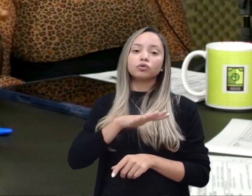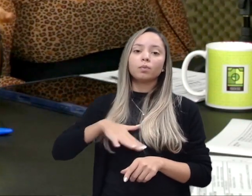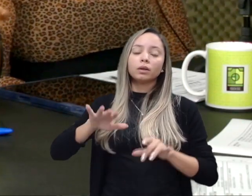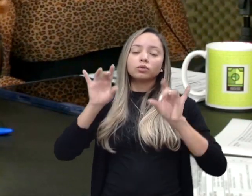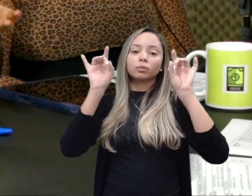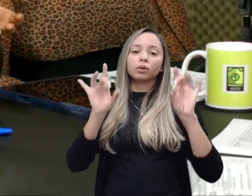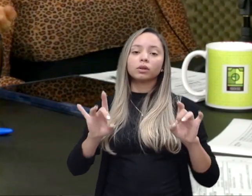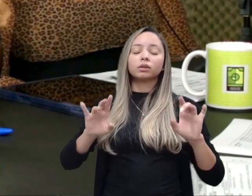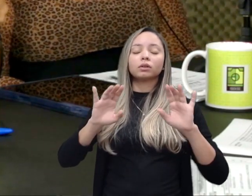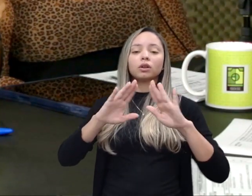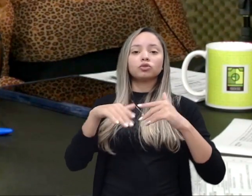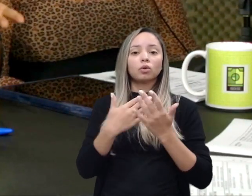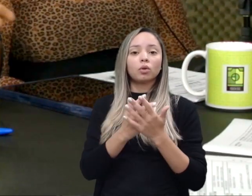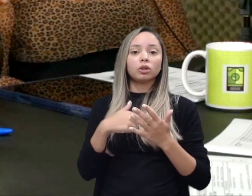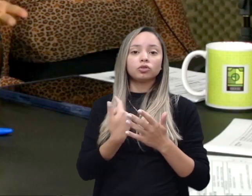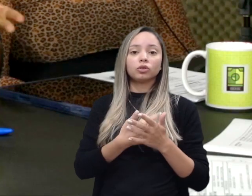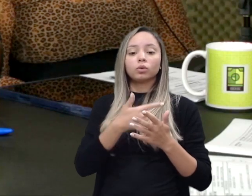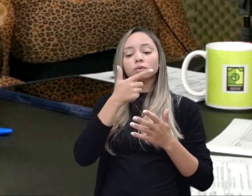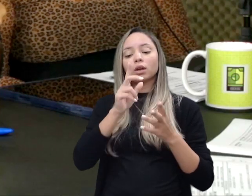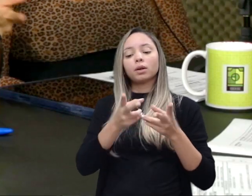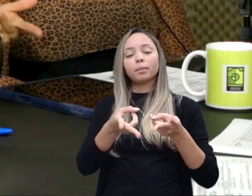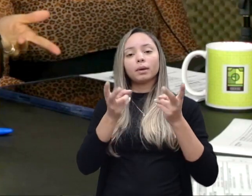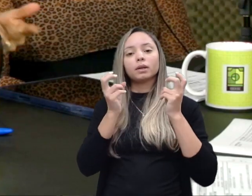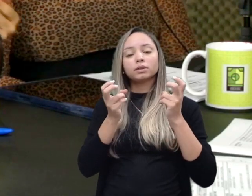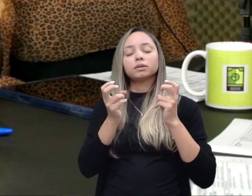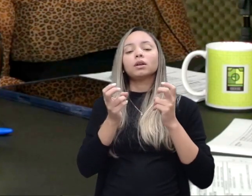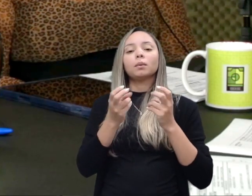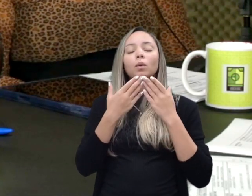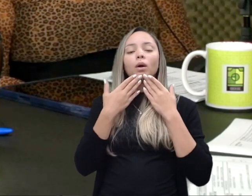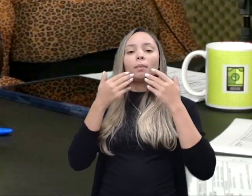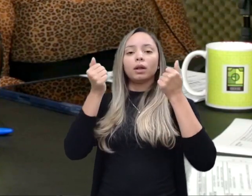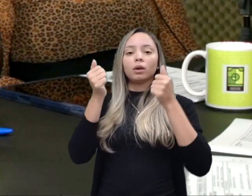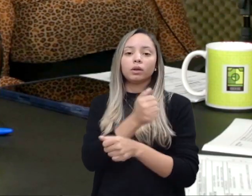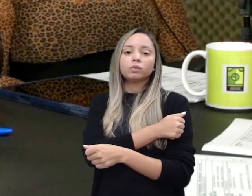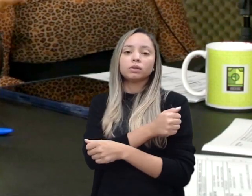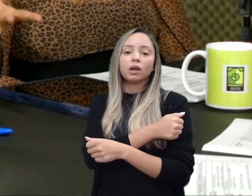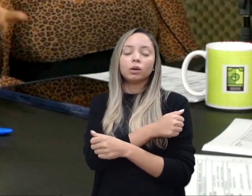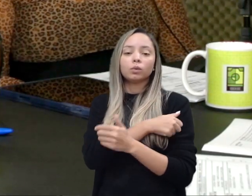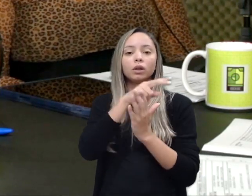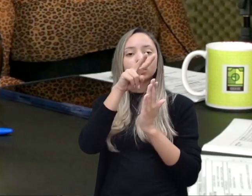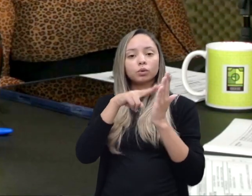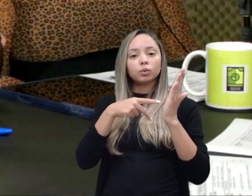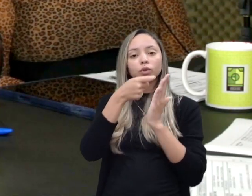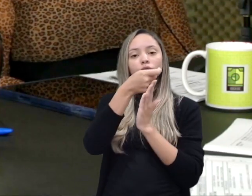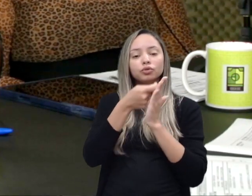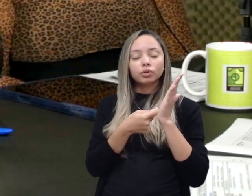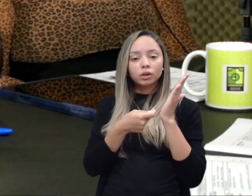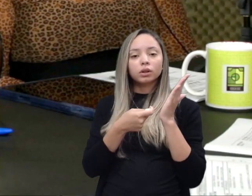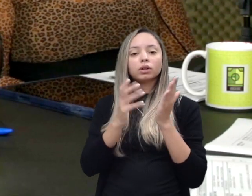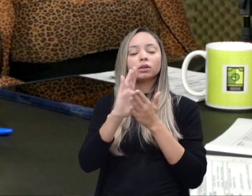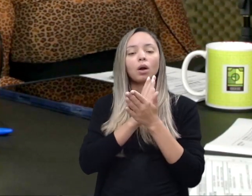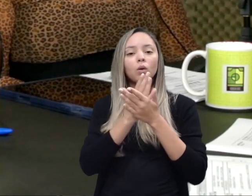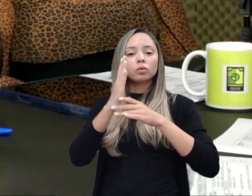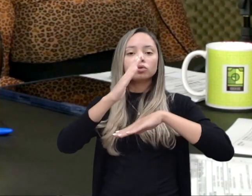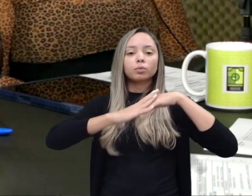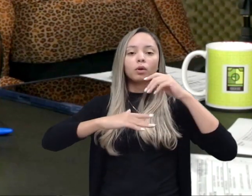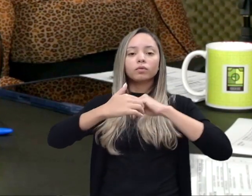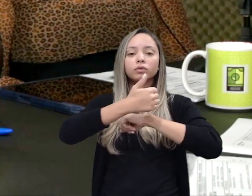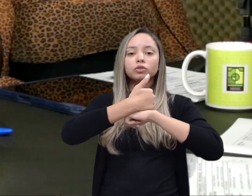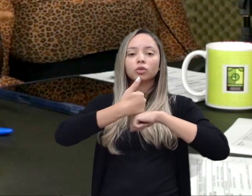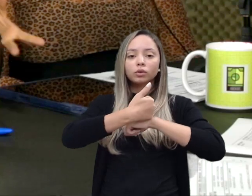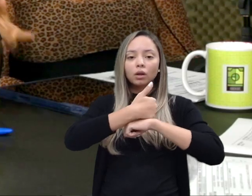consegue perceber melhora dos alunos, principalmente a aquisição de leitura escrita, profissionais que conseguem detectar ali um atraso de fala,